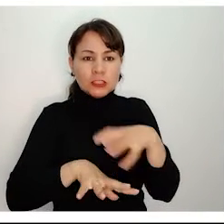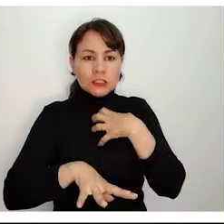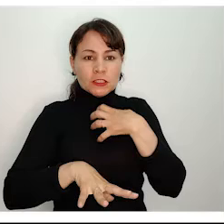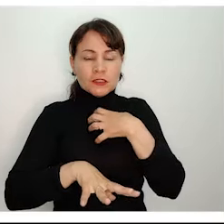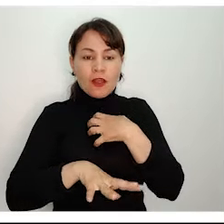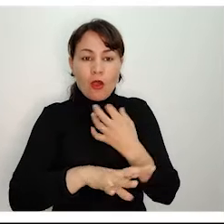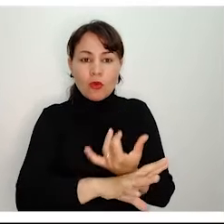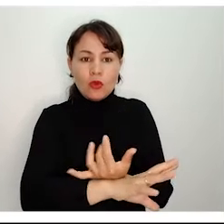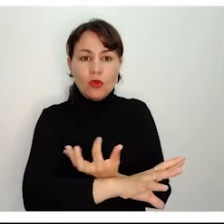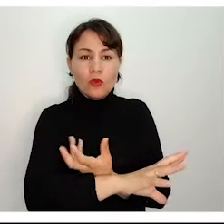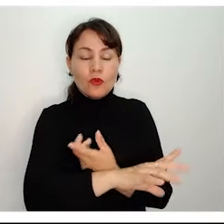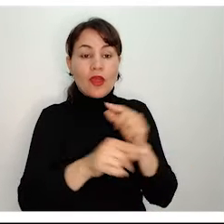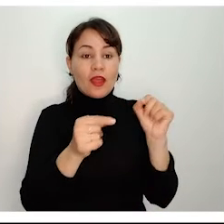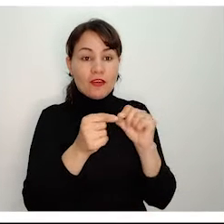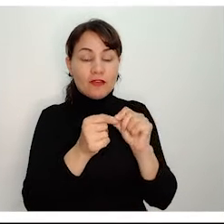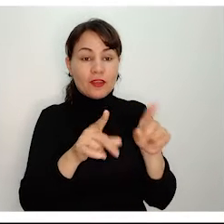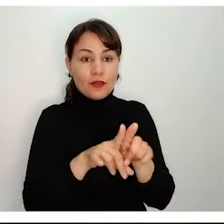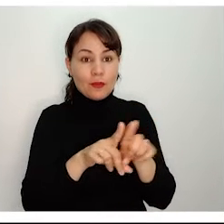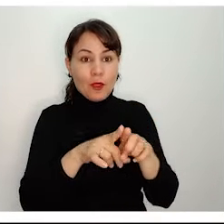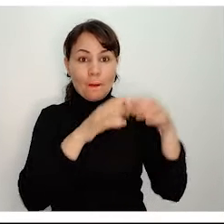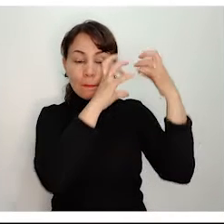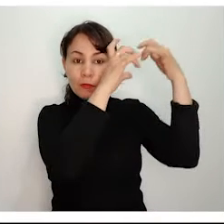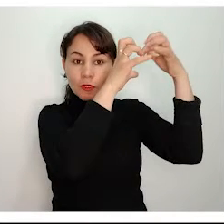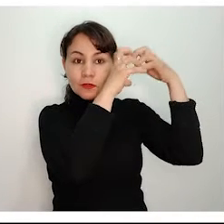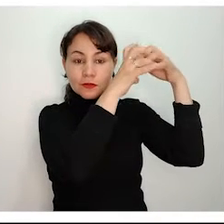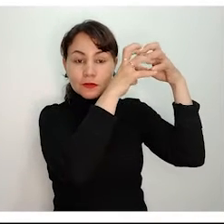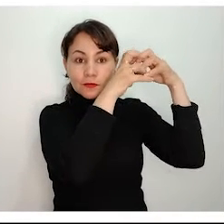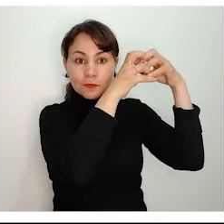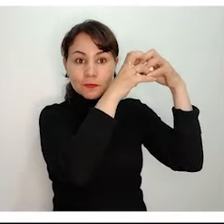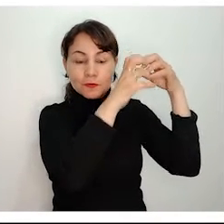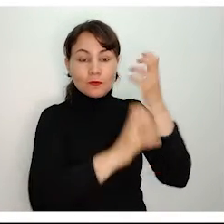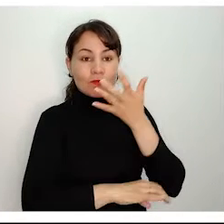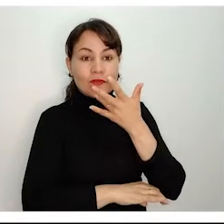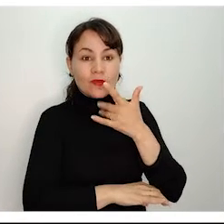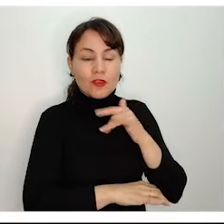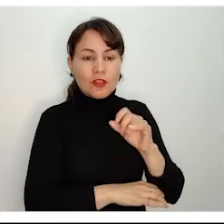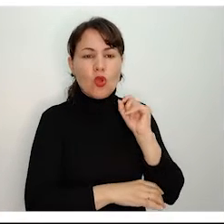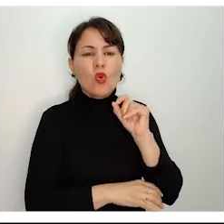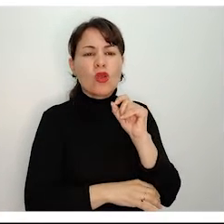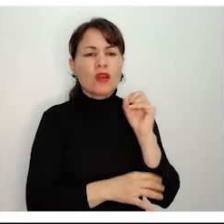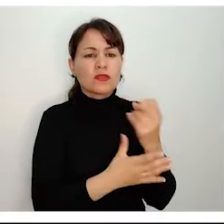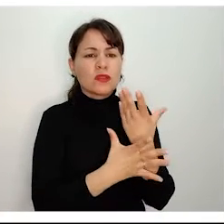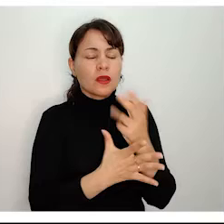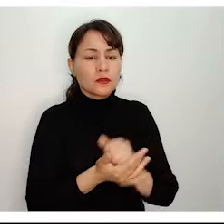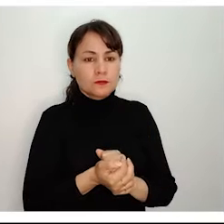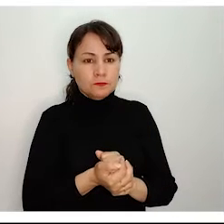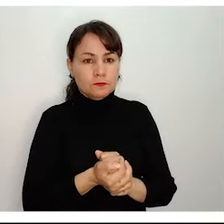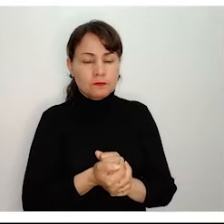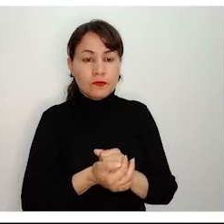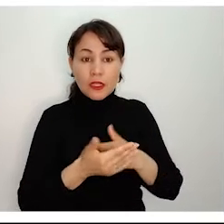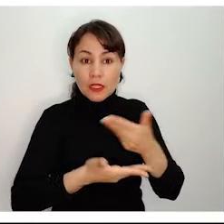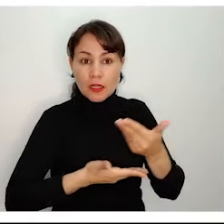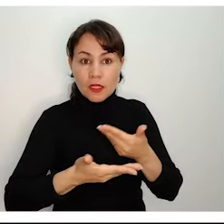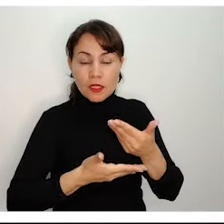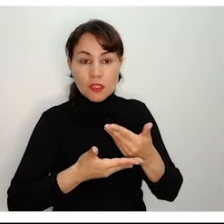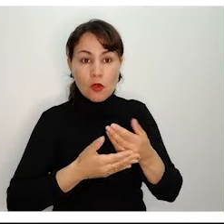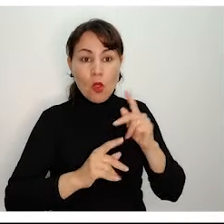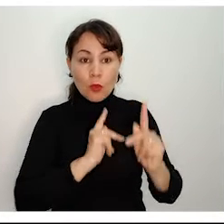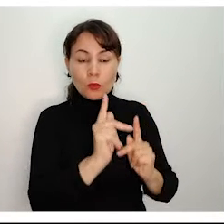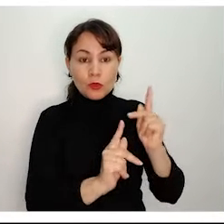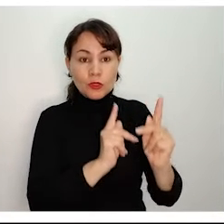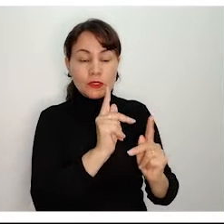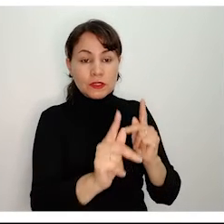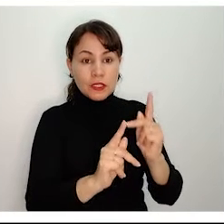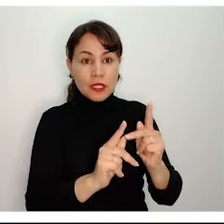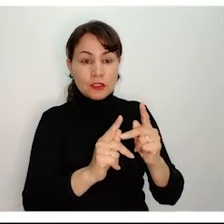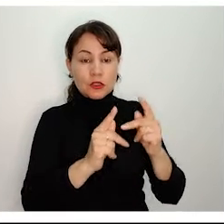sensorial. A integração sensorial é feita também pelo cérebro dessa criança. E o que é essa integração? Essa